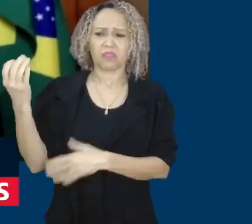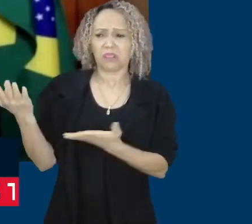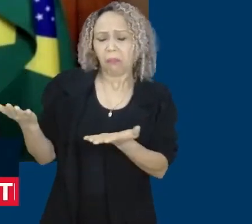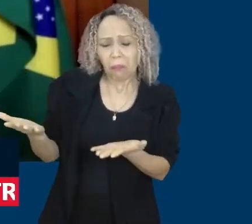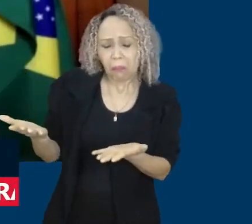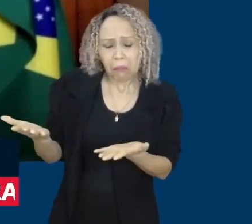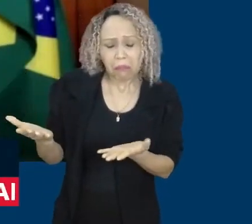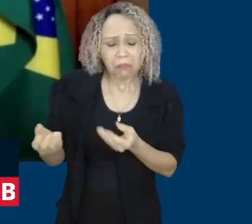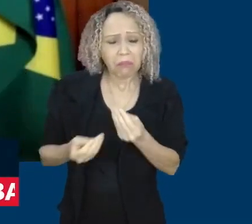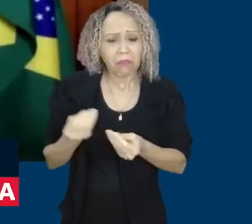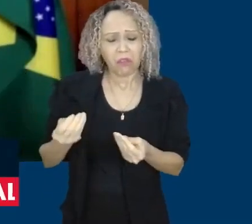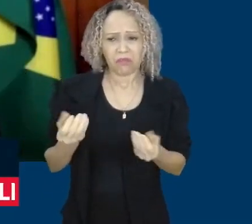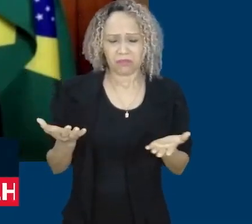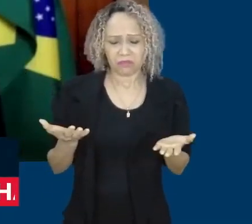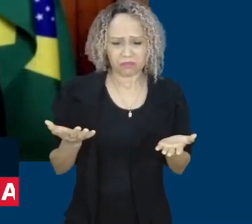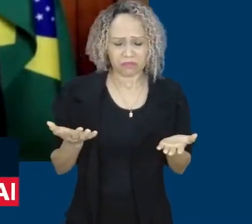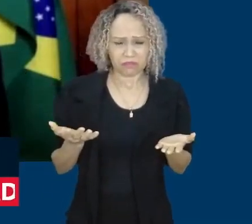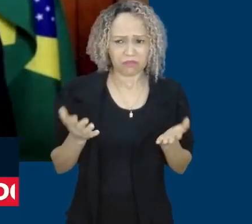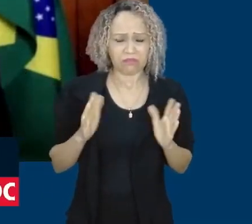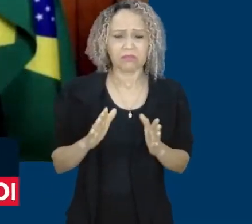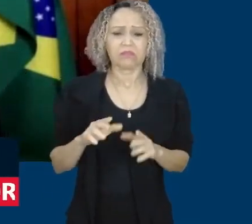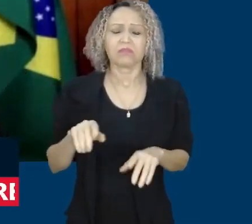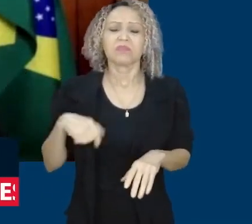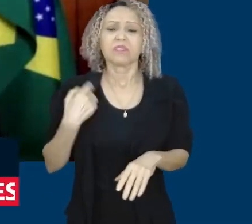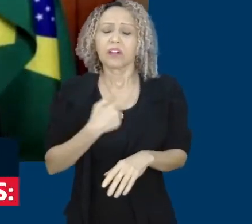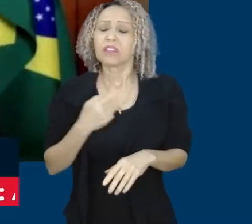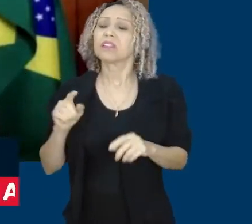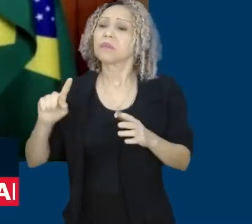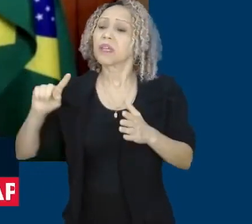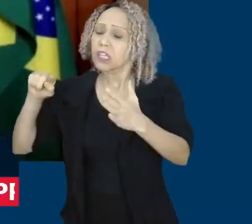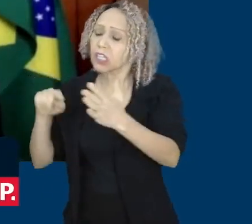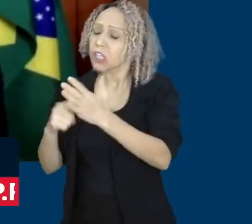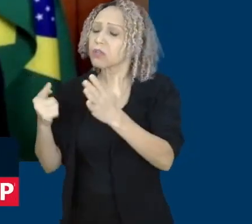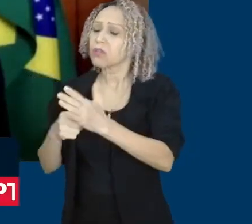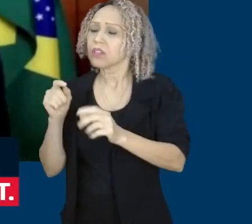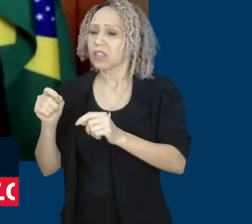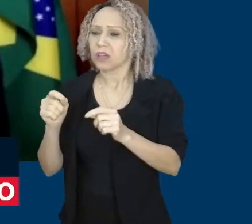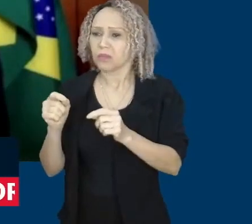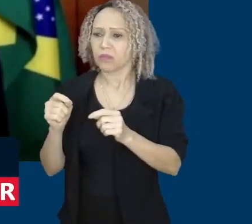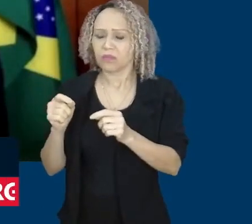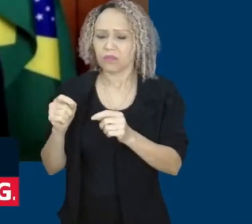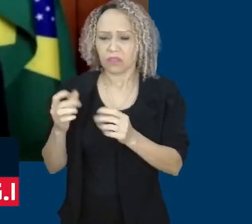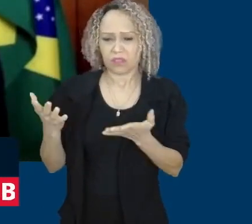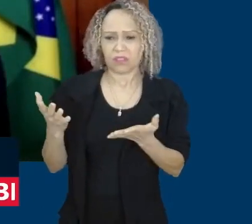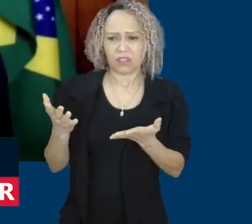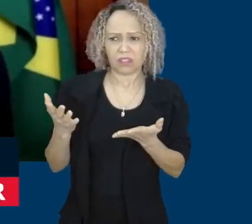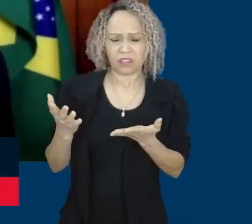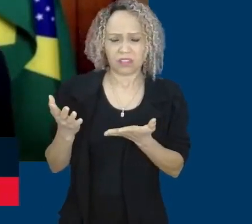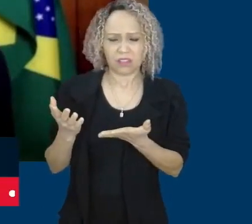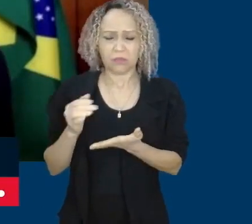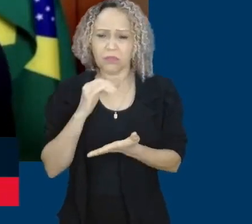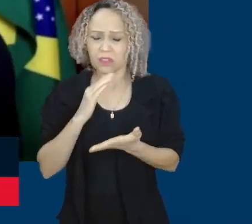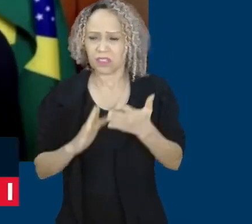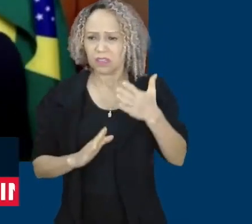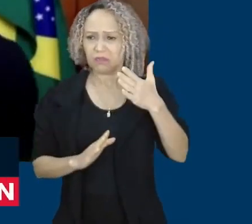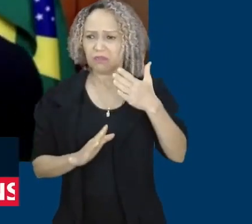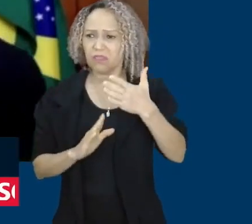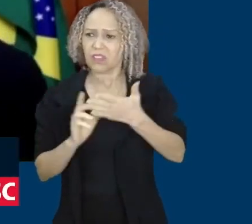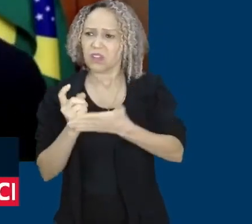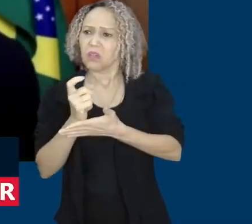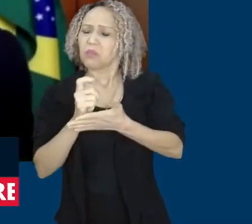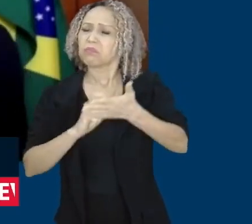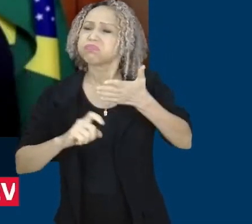contra a emenda constitucional 95, denunciamos que era um instrumento fiscal inviável que ia penalizar as políticas públicas e os